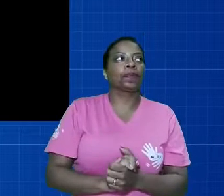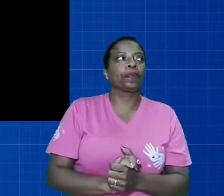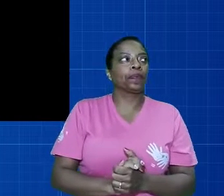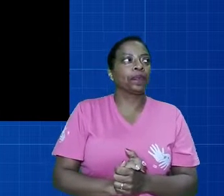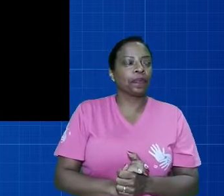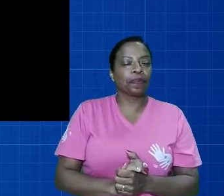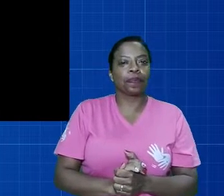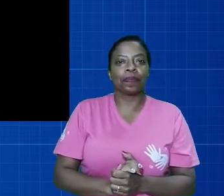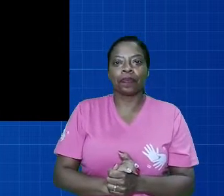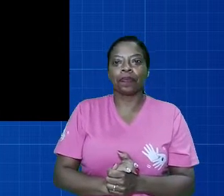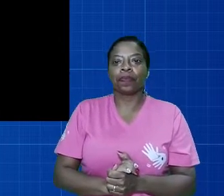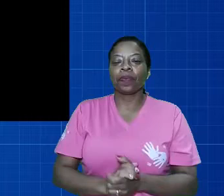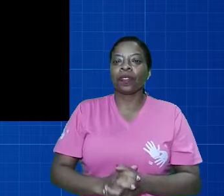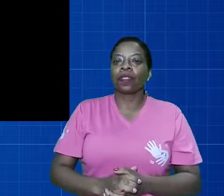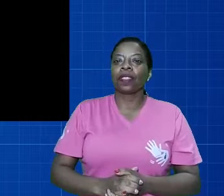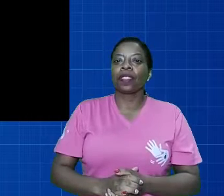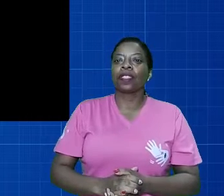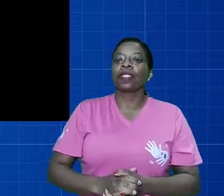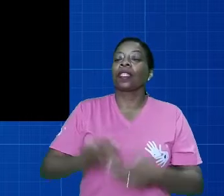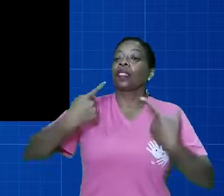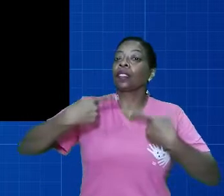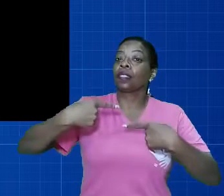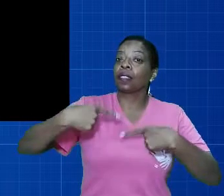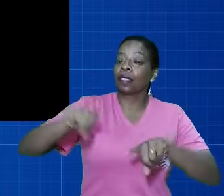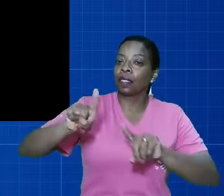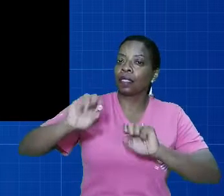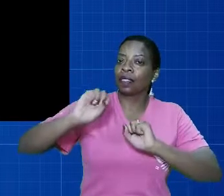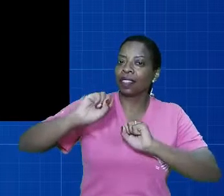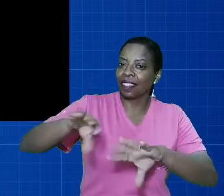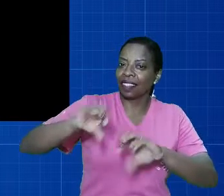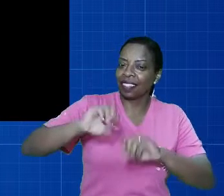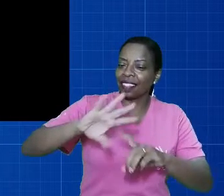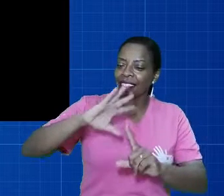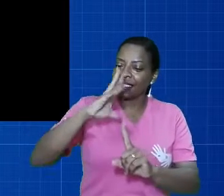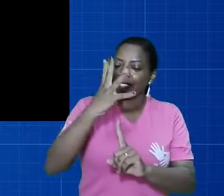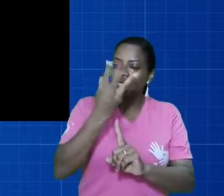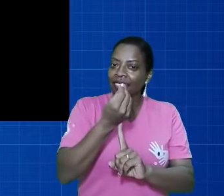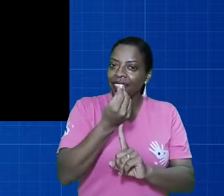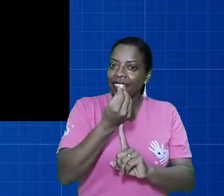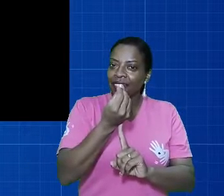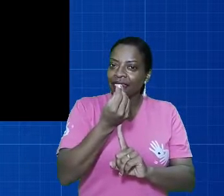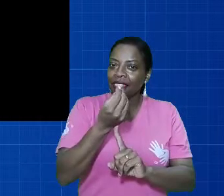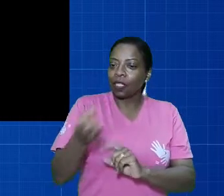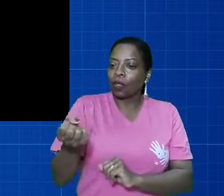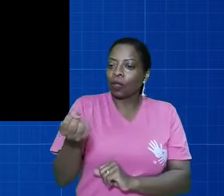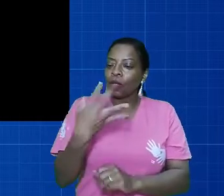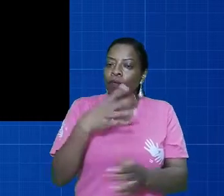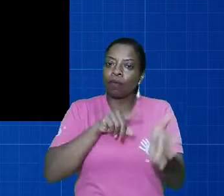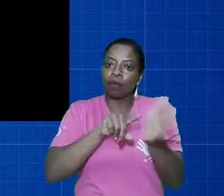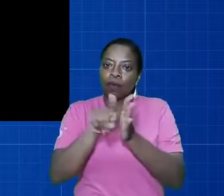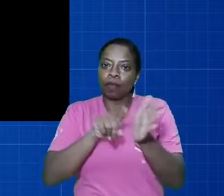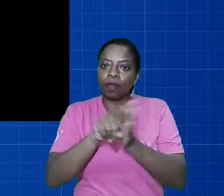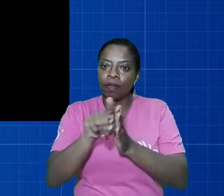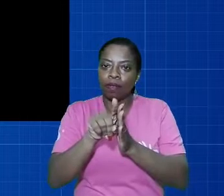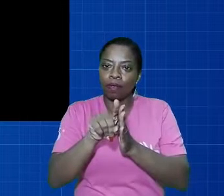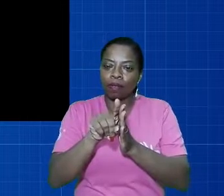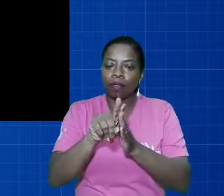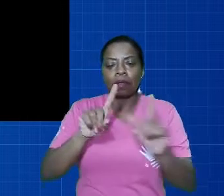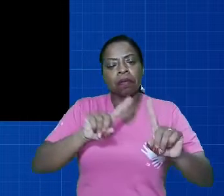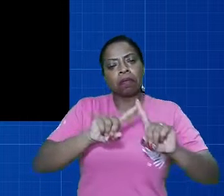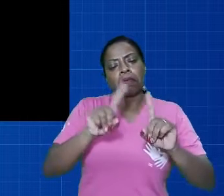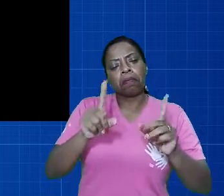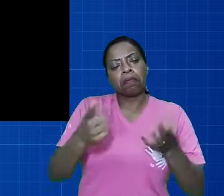Ótimo. chamei aqui, né, Desafios para o Ensino de Arte, né, Novas Perguntas para as Velhas Questões, mas para